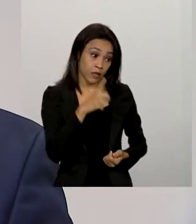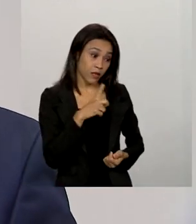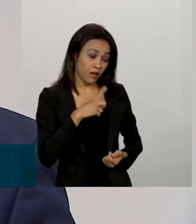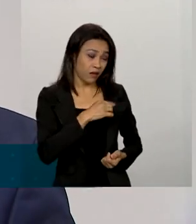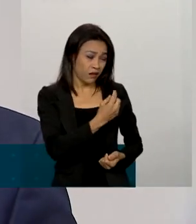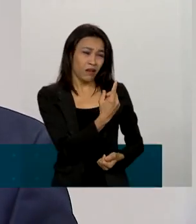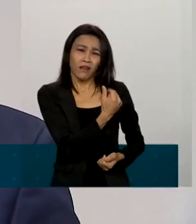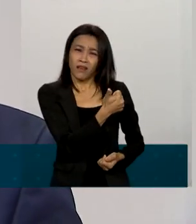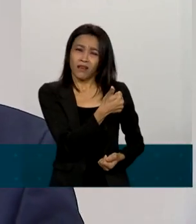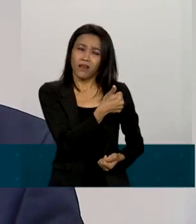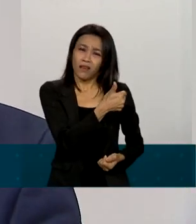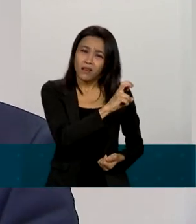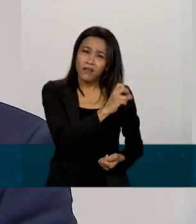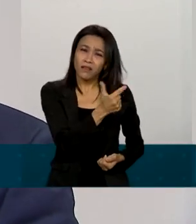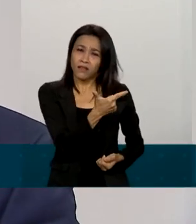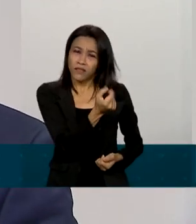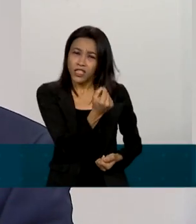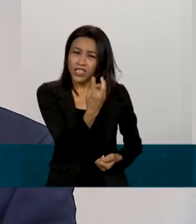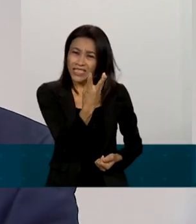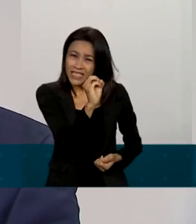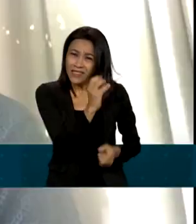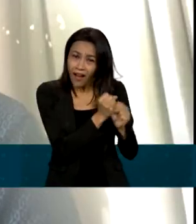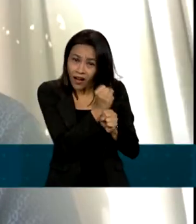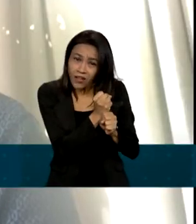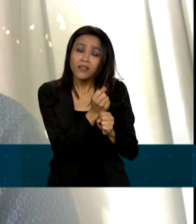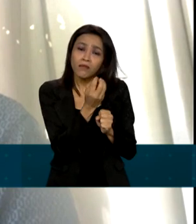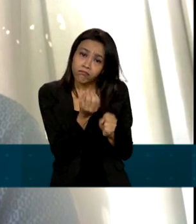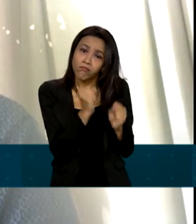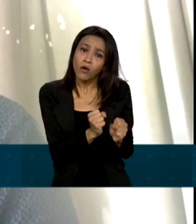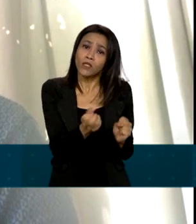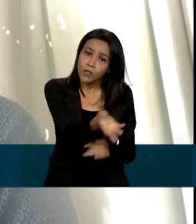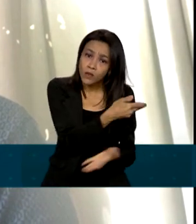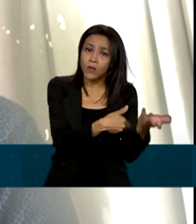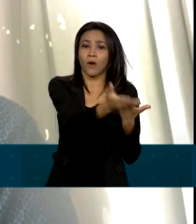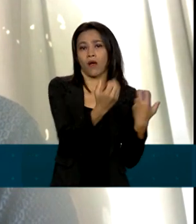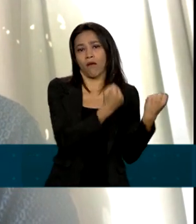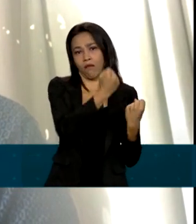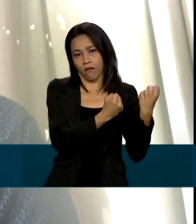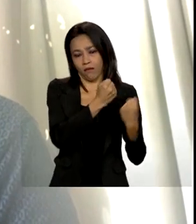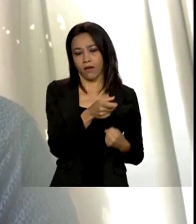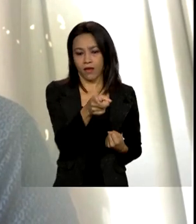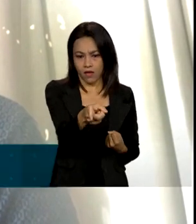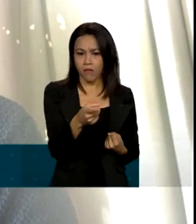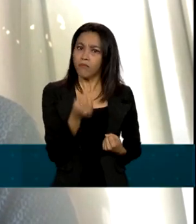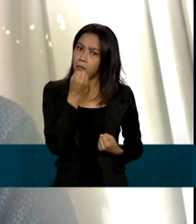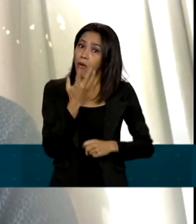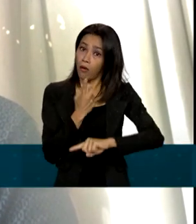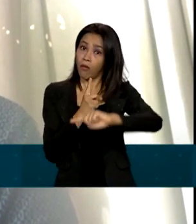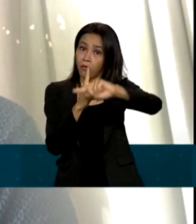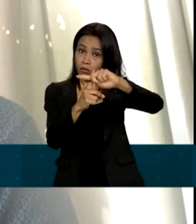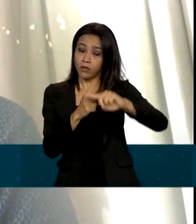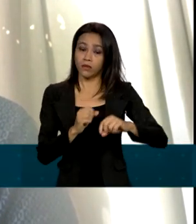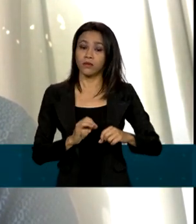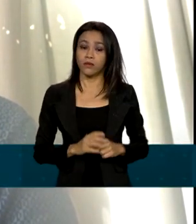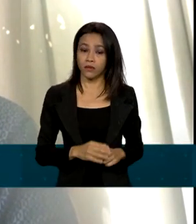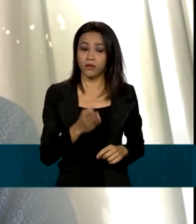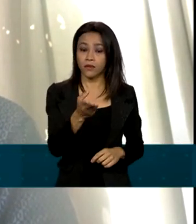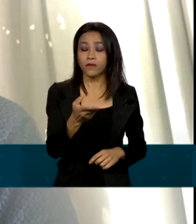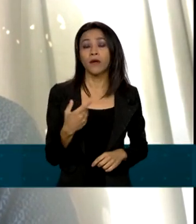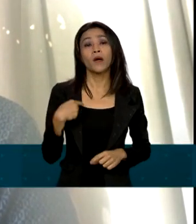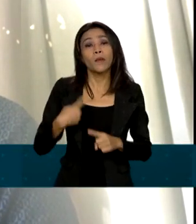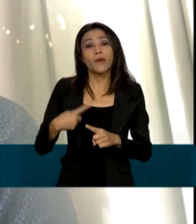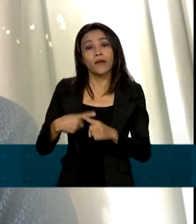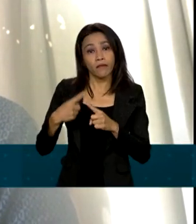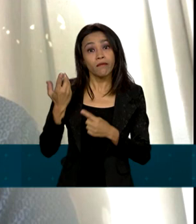de 15 20 30 anos possam trocar esse veículo muito positiva não só né contribuir para o meio